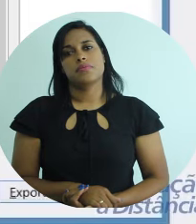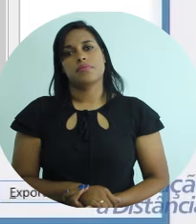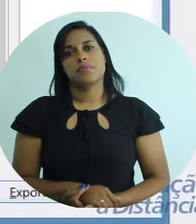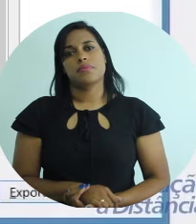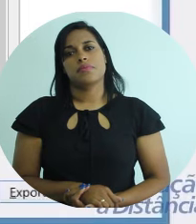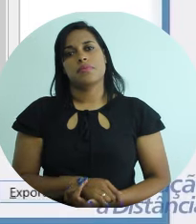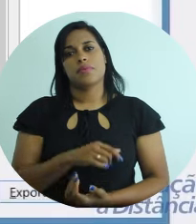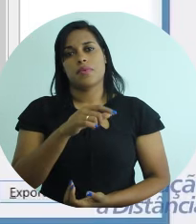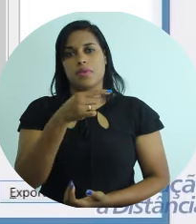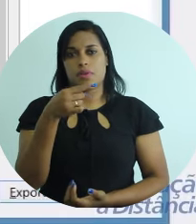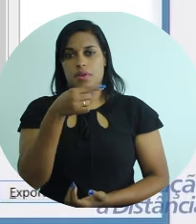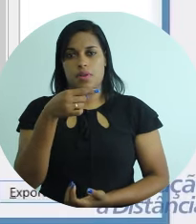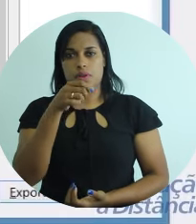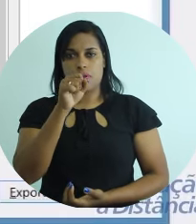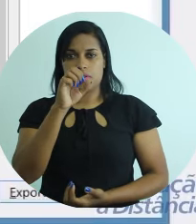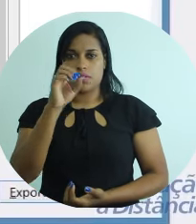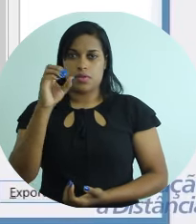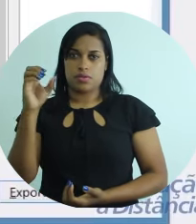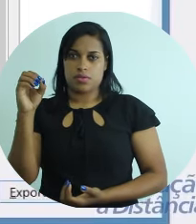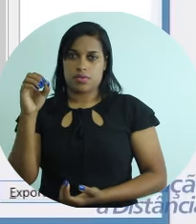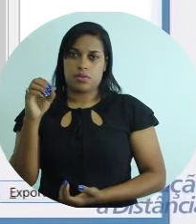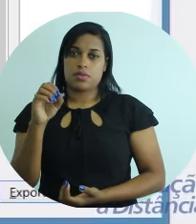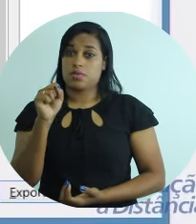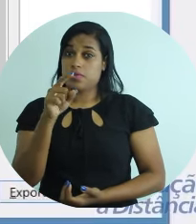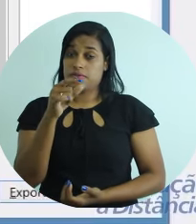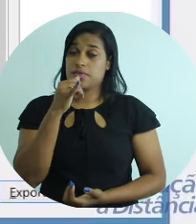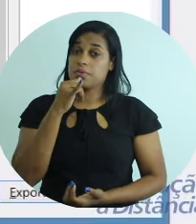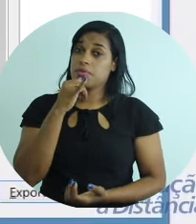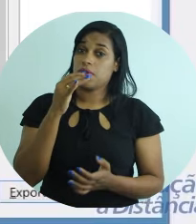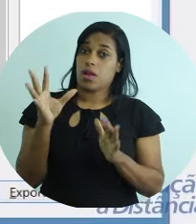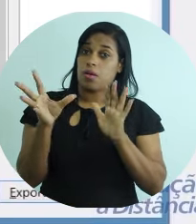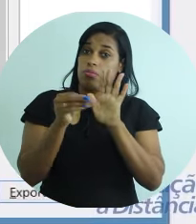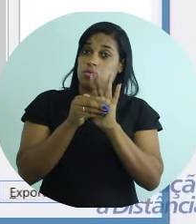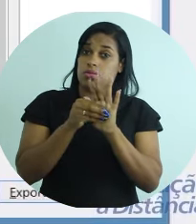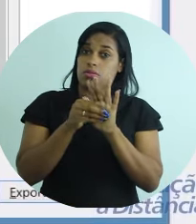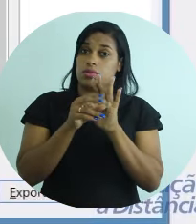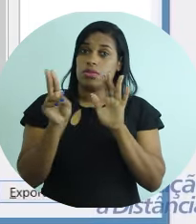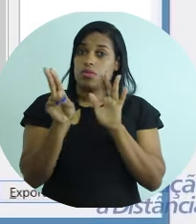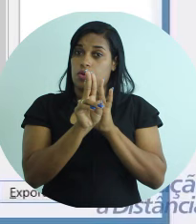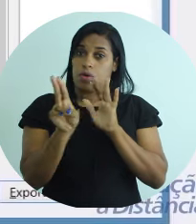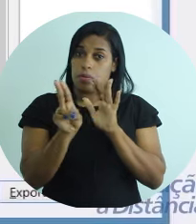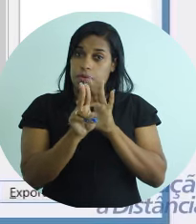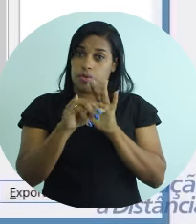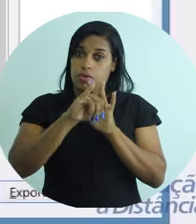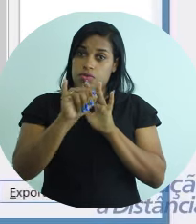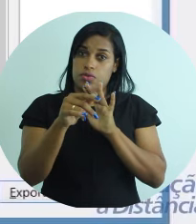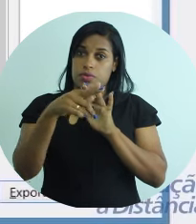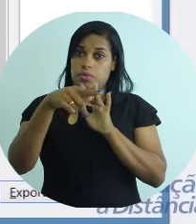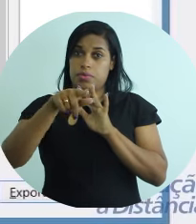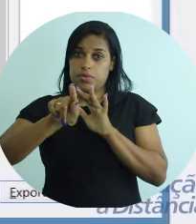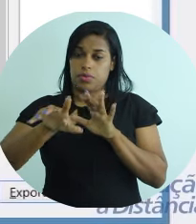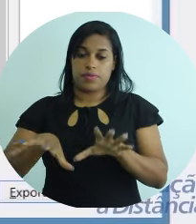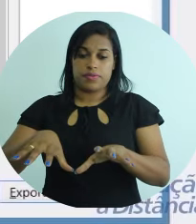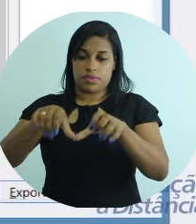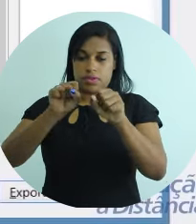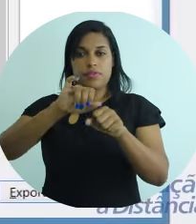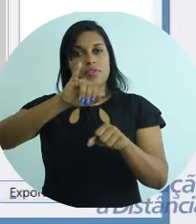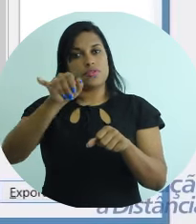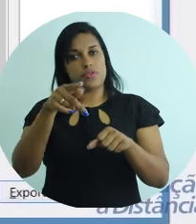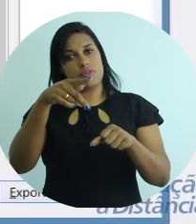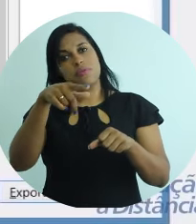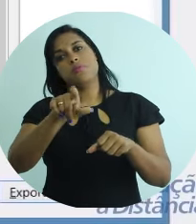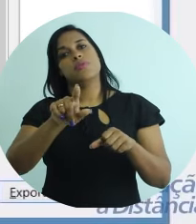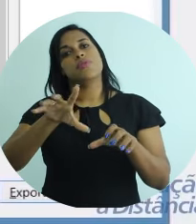underline 800, para saber que ele tem 800 de largura. Se você colocar a extensão aqui, nominal JPG, o Gimp vai salvar em JPG.